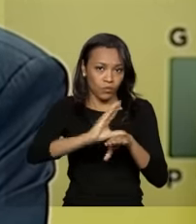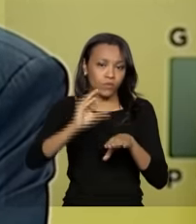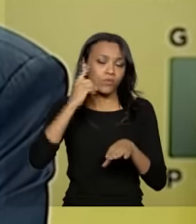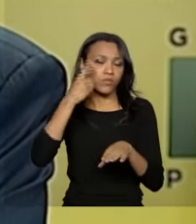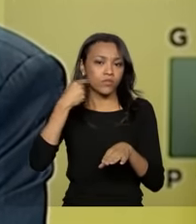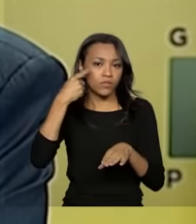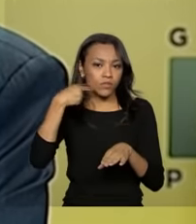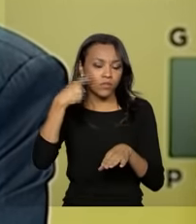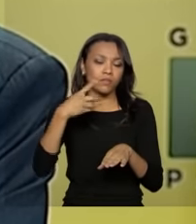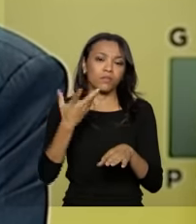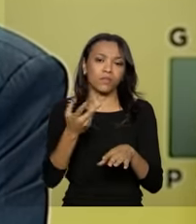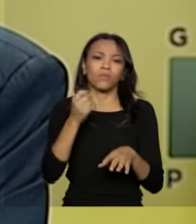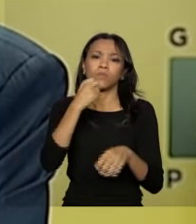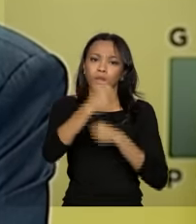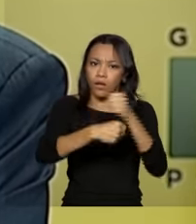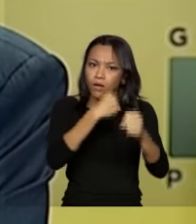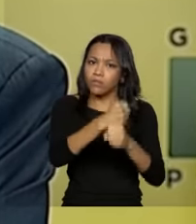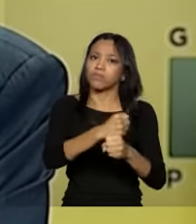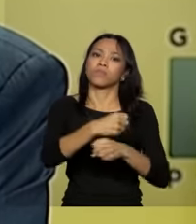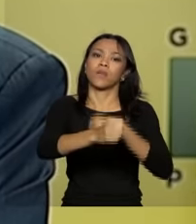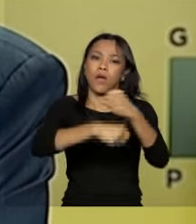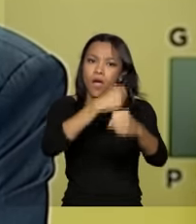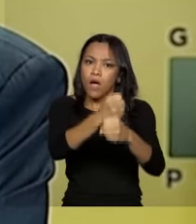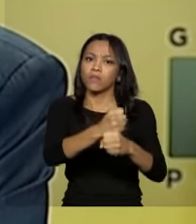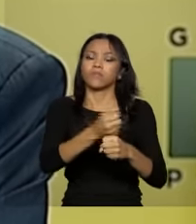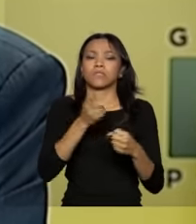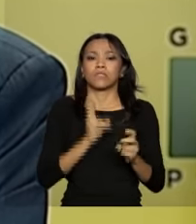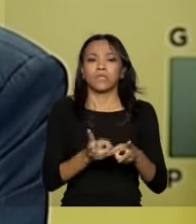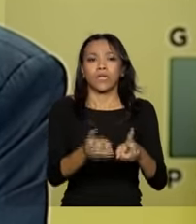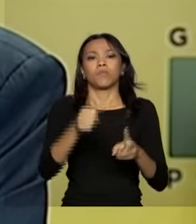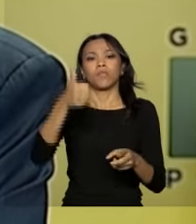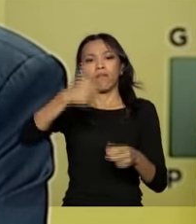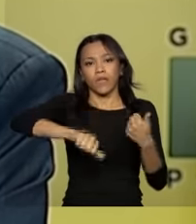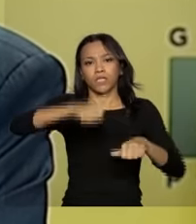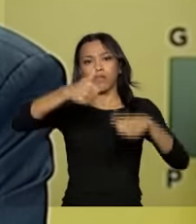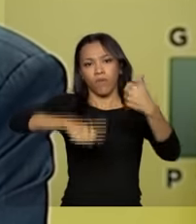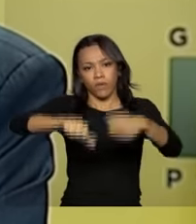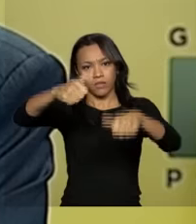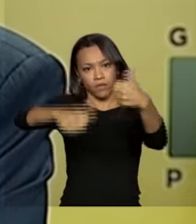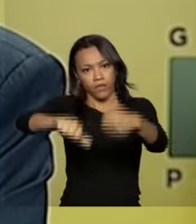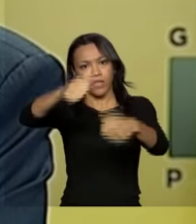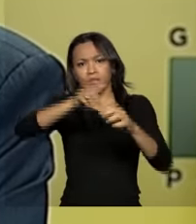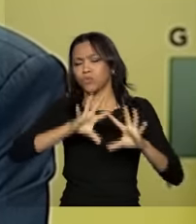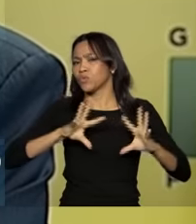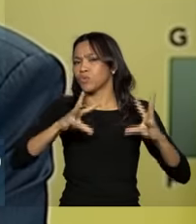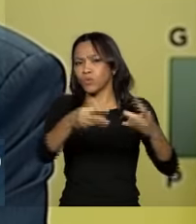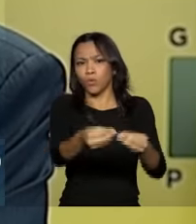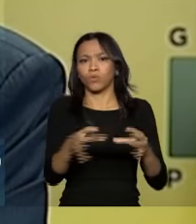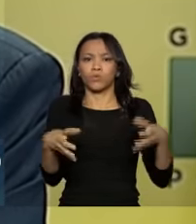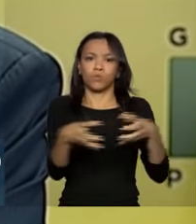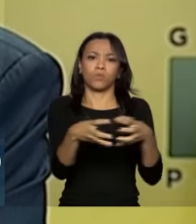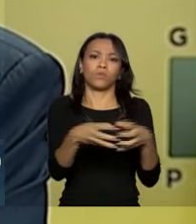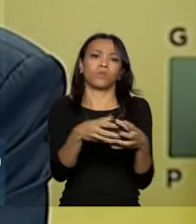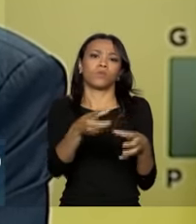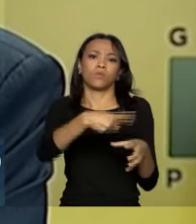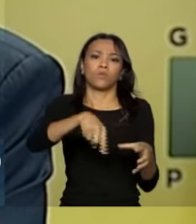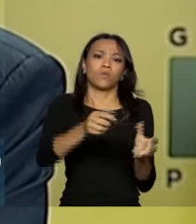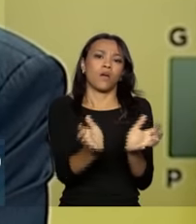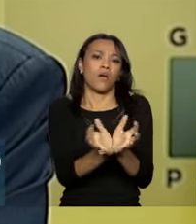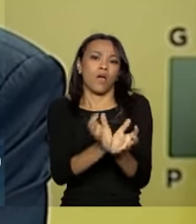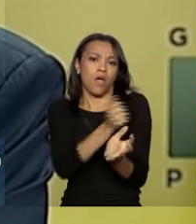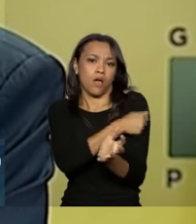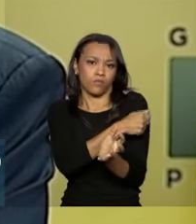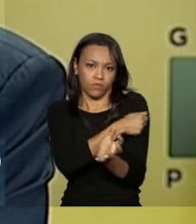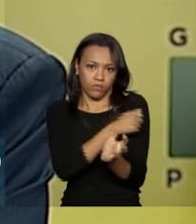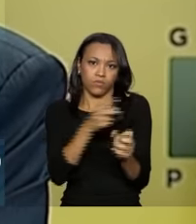avaliação será todos os anos. Haverá uma avaliação cada ano de todos os alunos de medicina. Segunda mudança, não é do